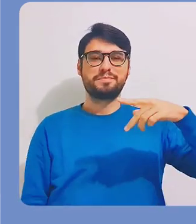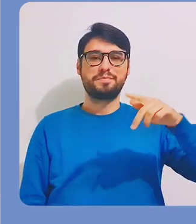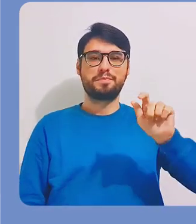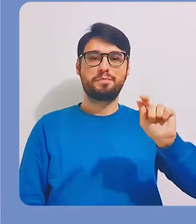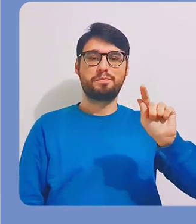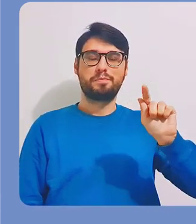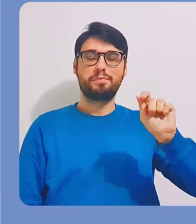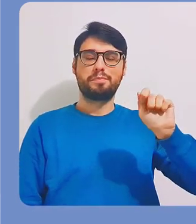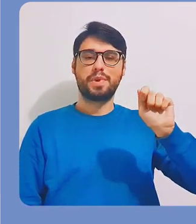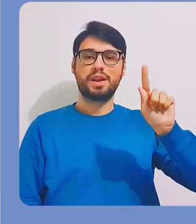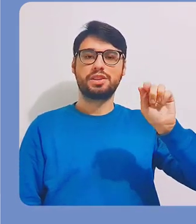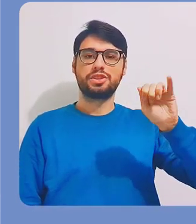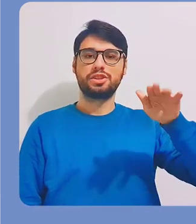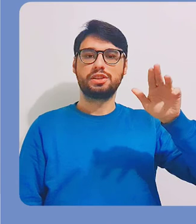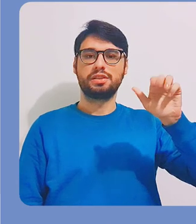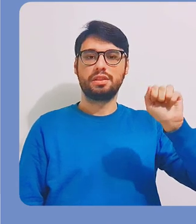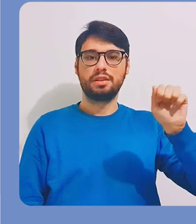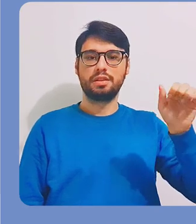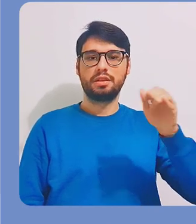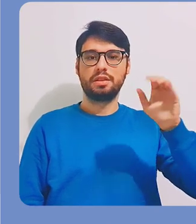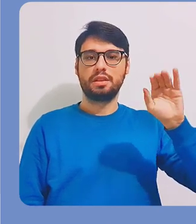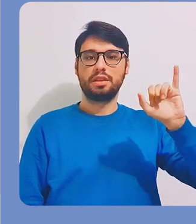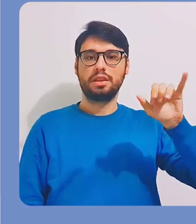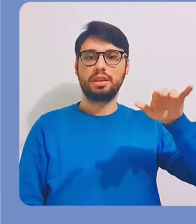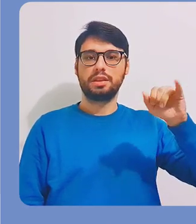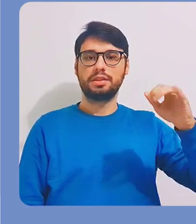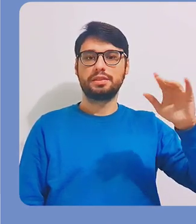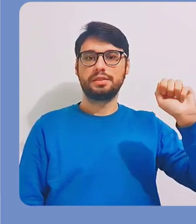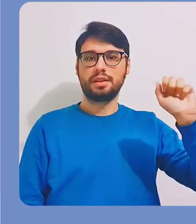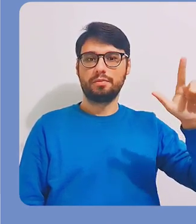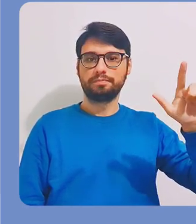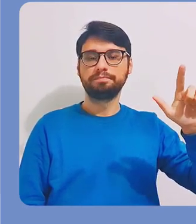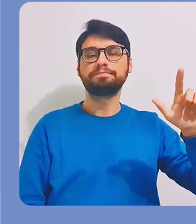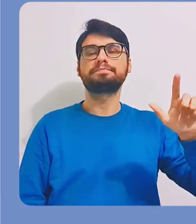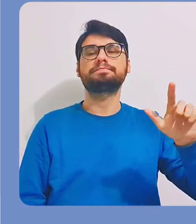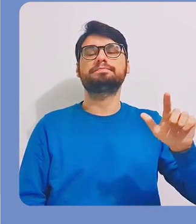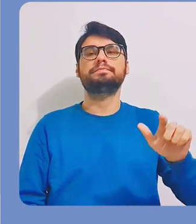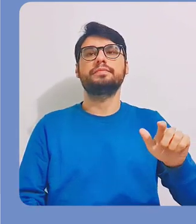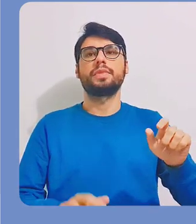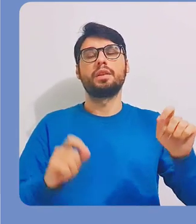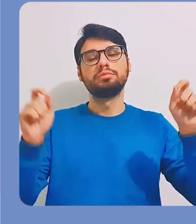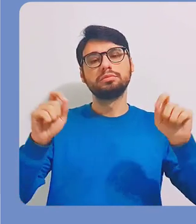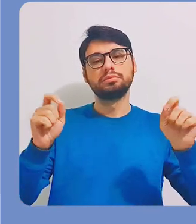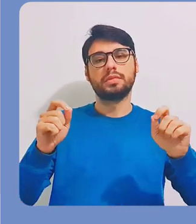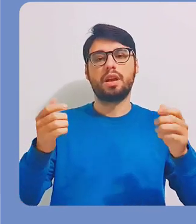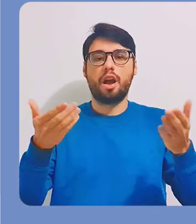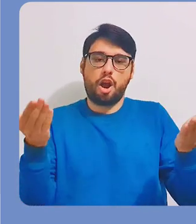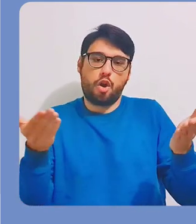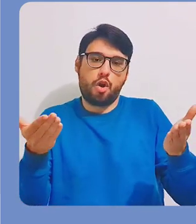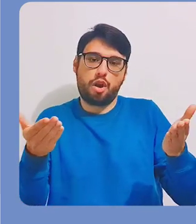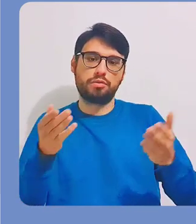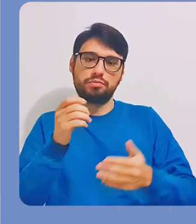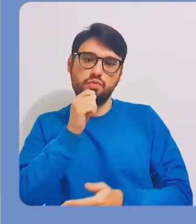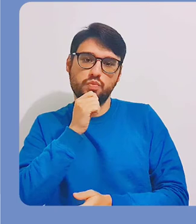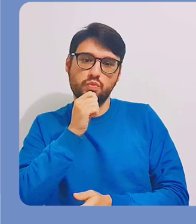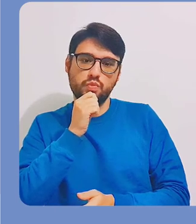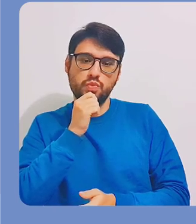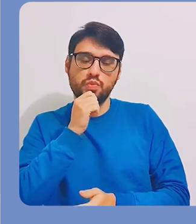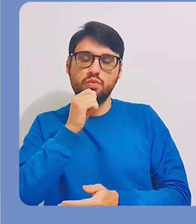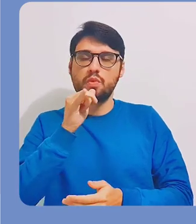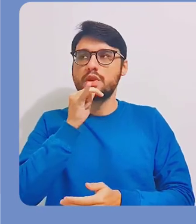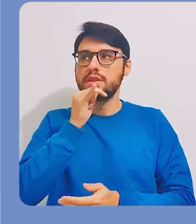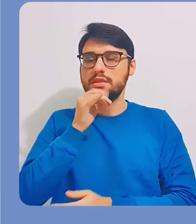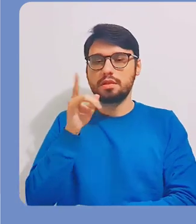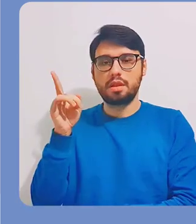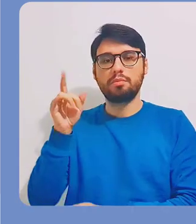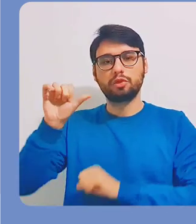página preferencialmente. Aqui no caso, como a gente não tem criado nenhuma página de navegação, vai aparecer uma página de exemplo.